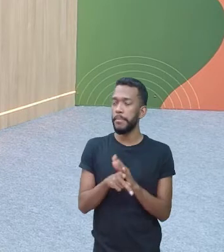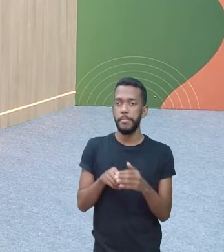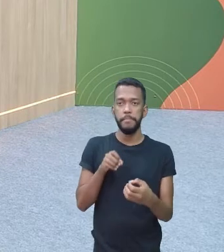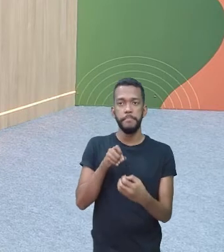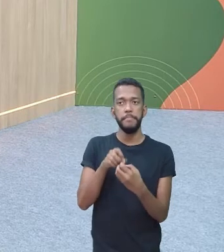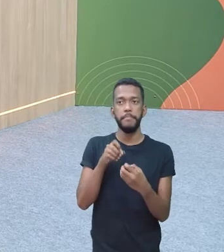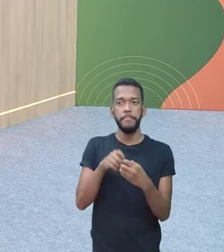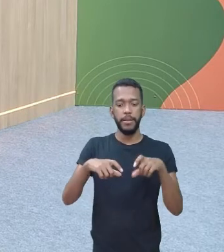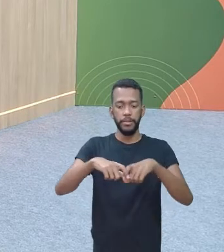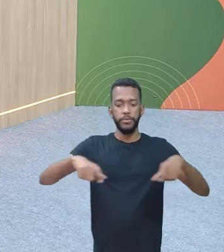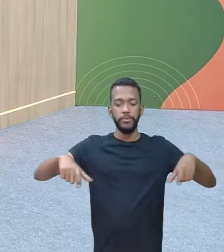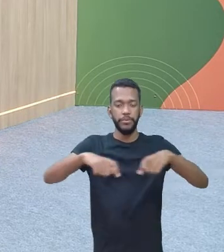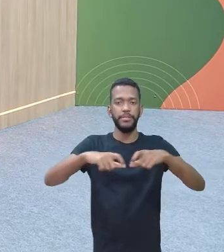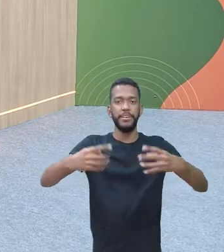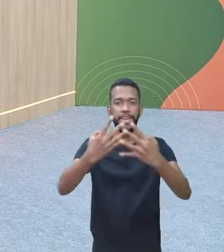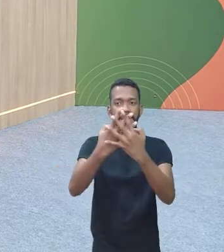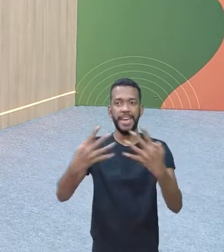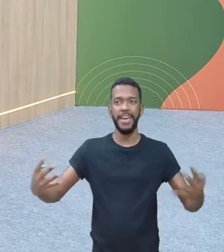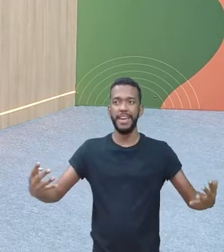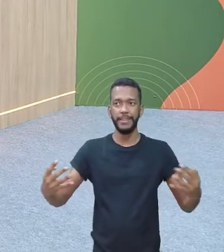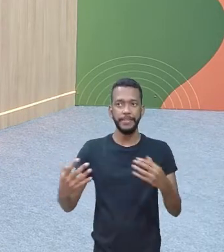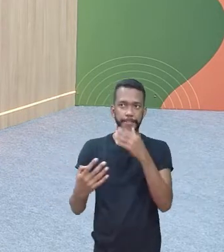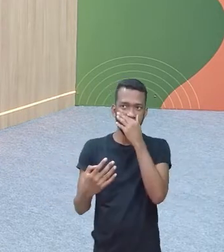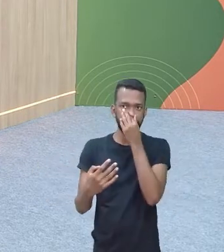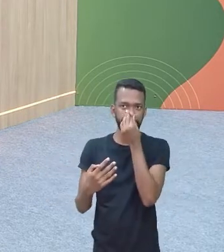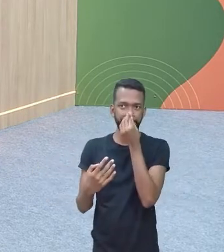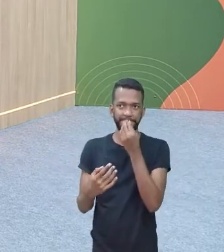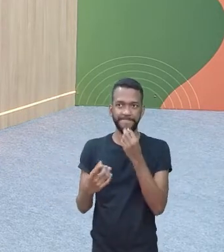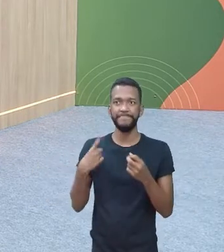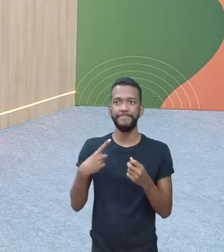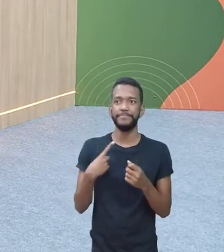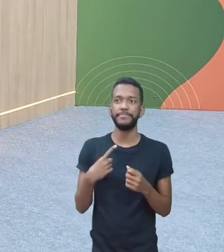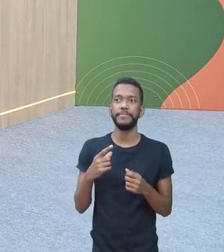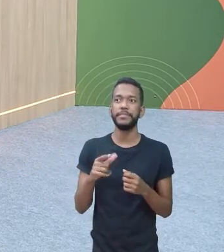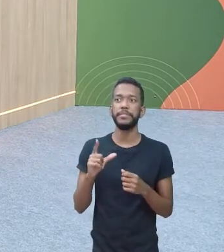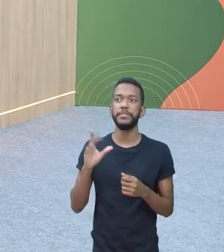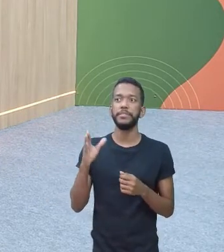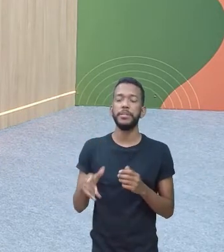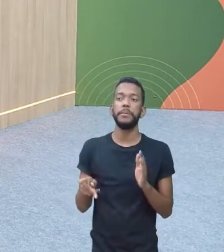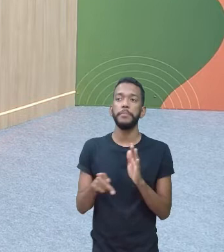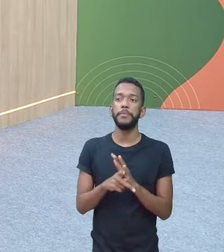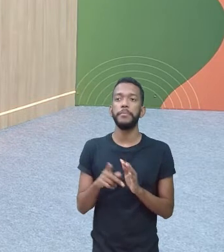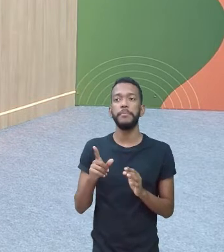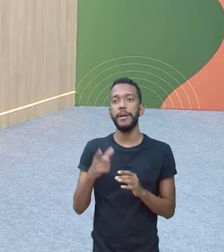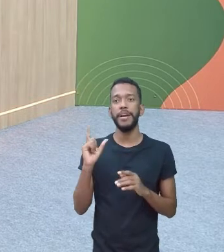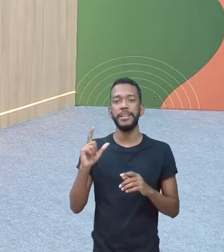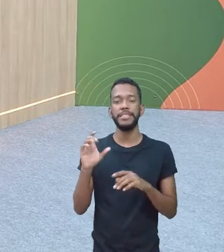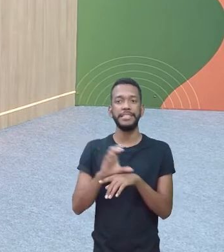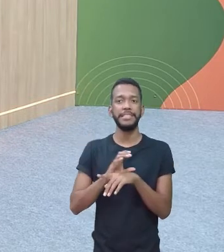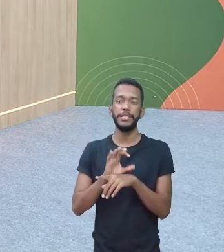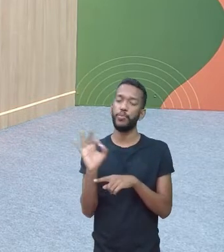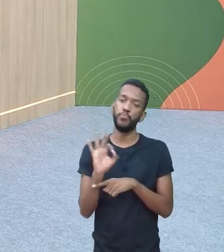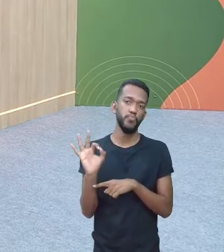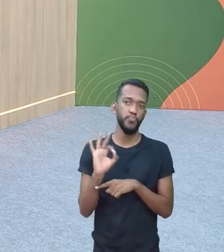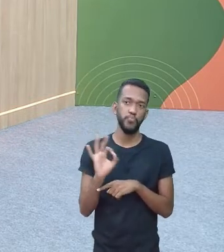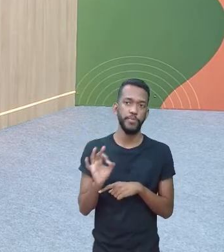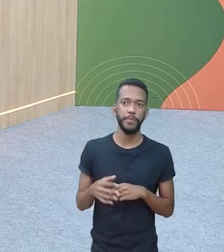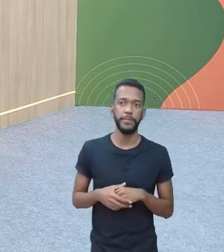rede, certo? Então, ó, pode ver que a lateral que era cinza lá do outro lado já não é mais cinza aqui.